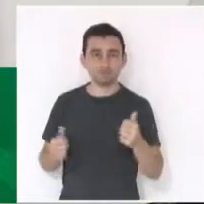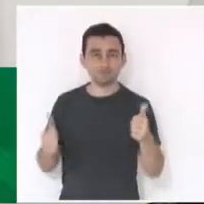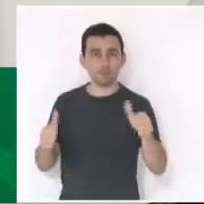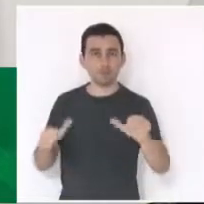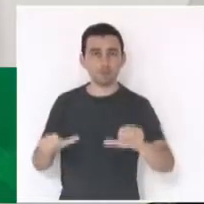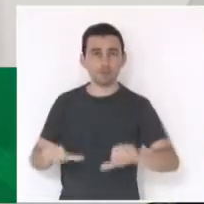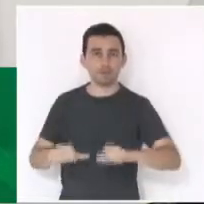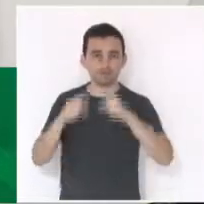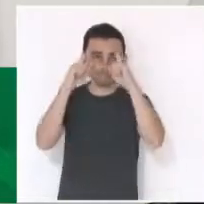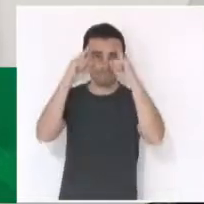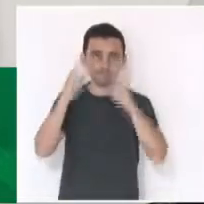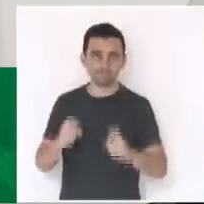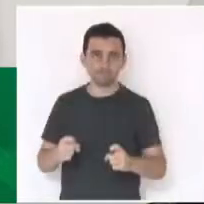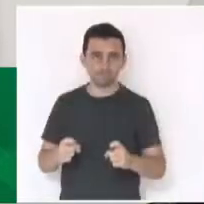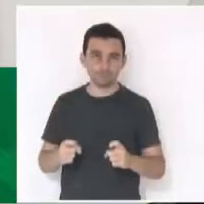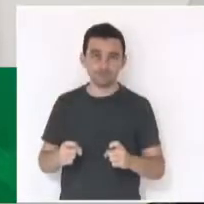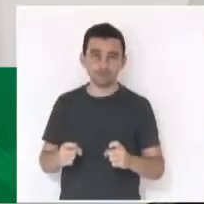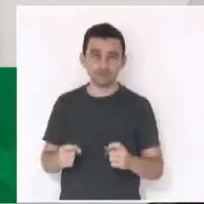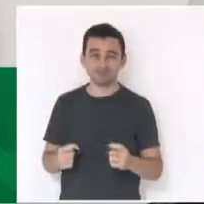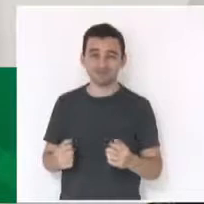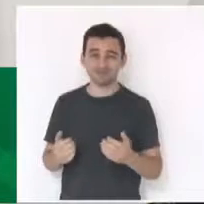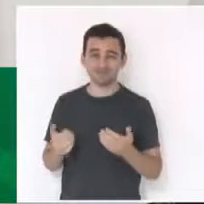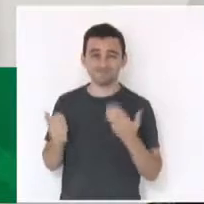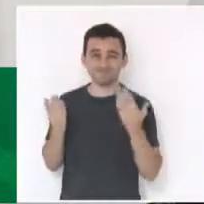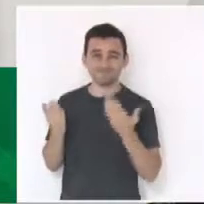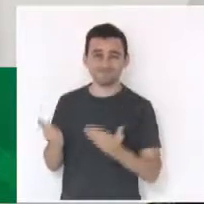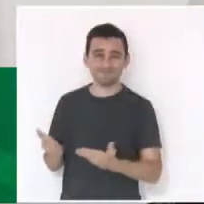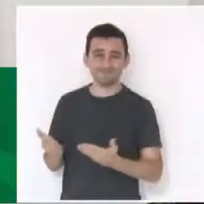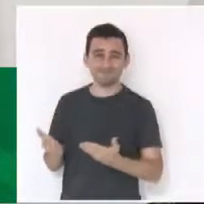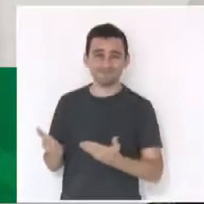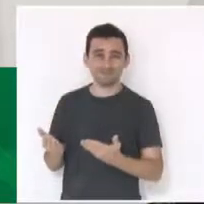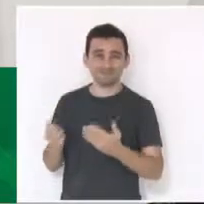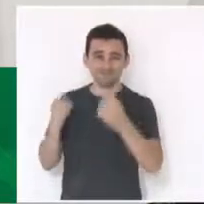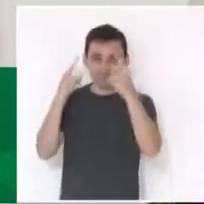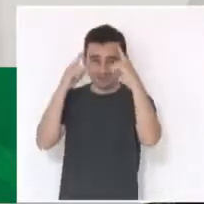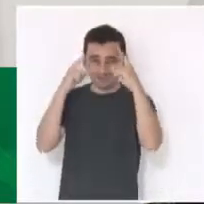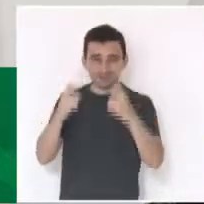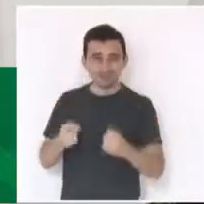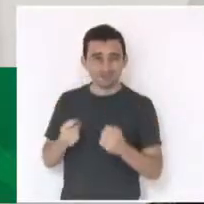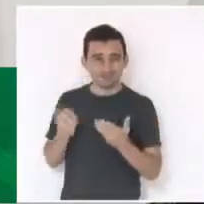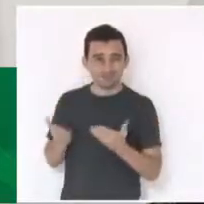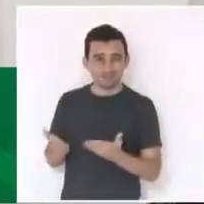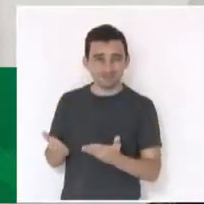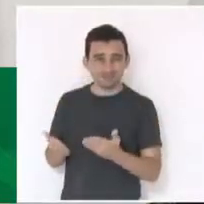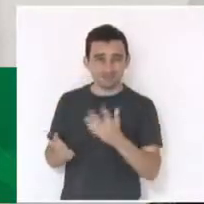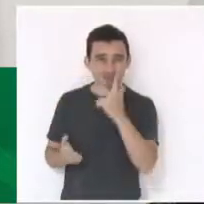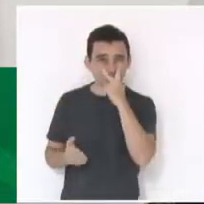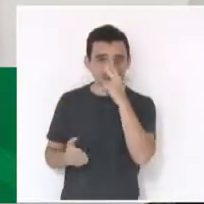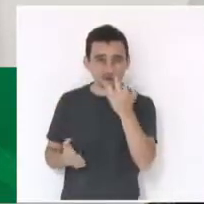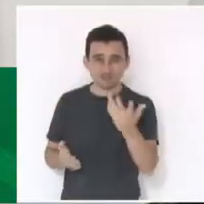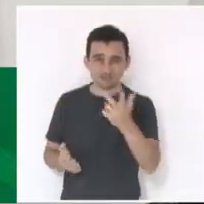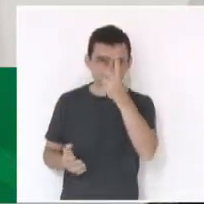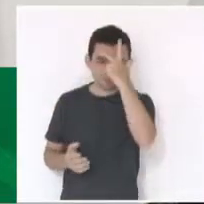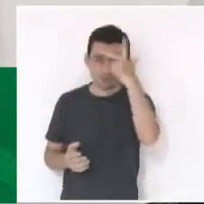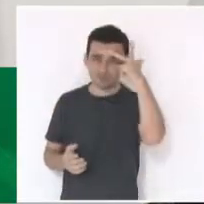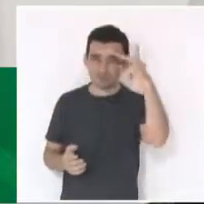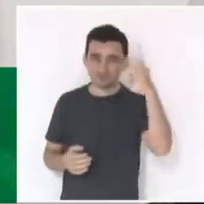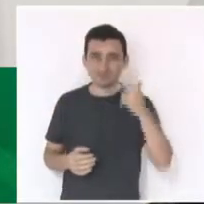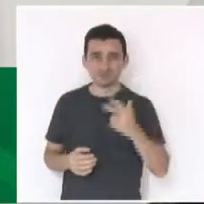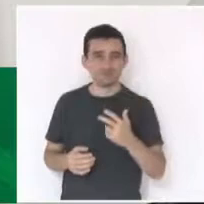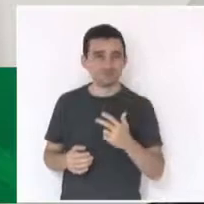violência e violência esta que vai abortando a vida e